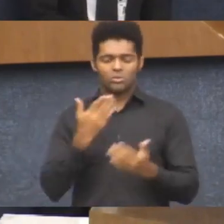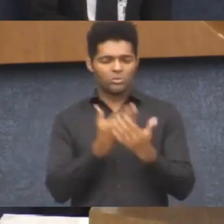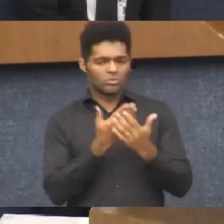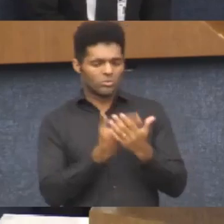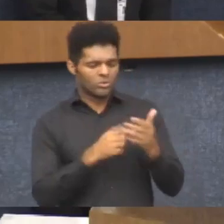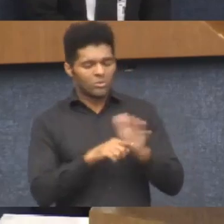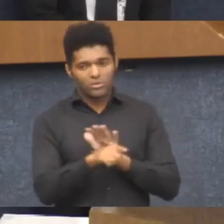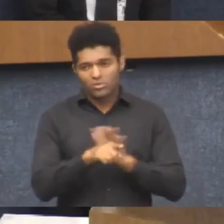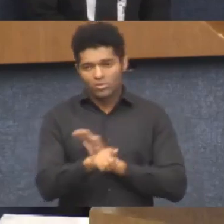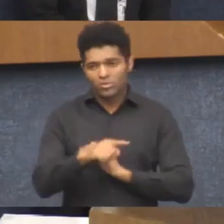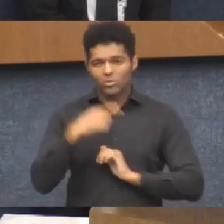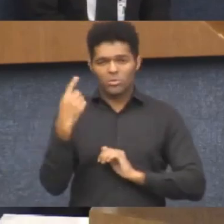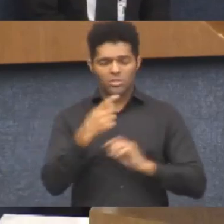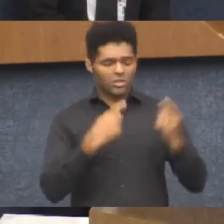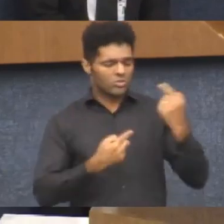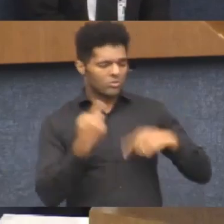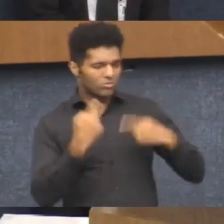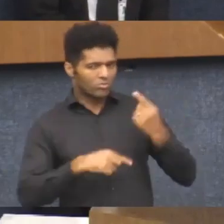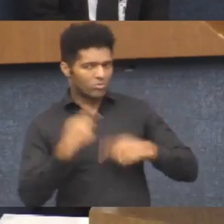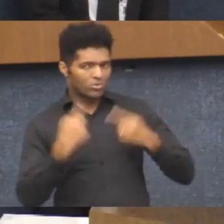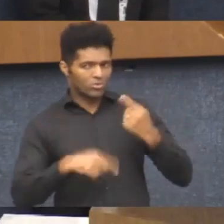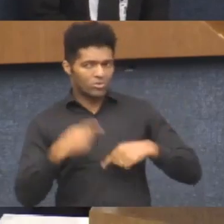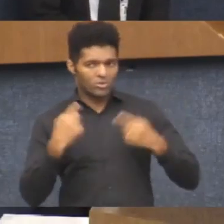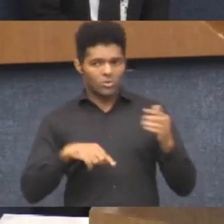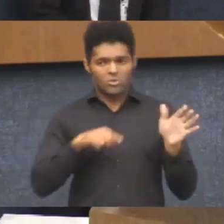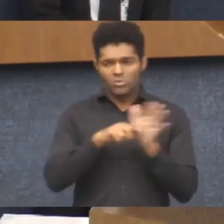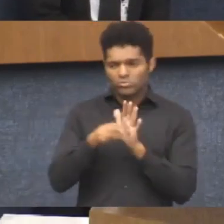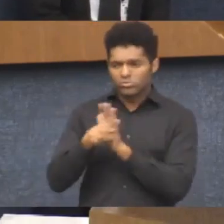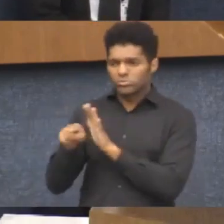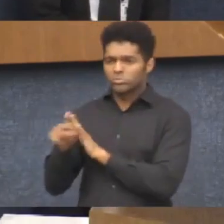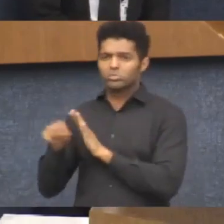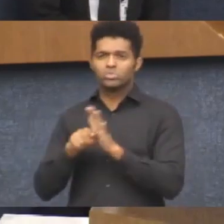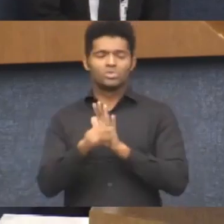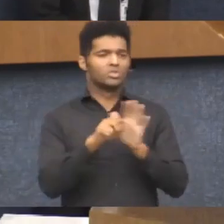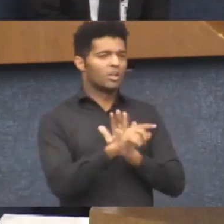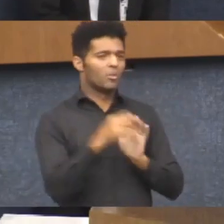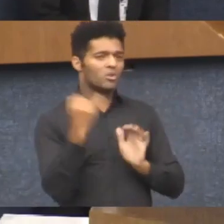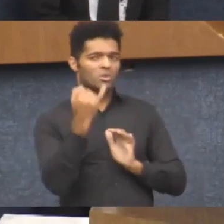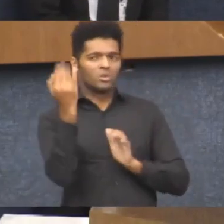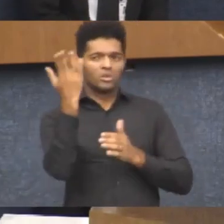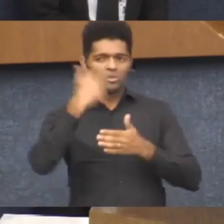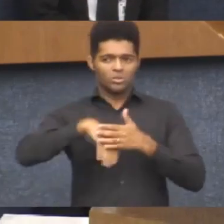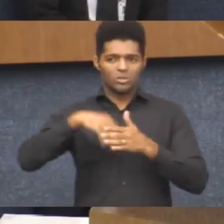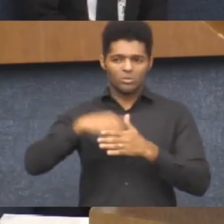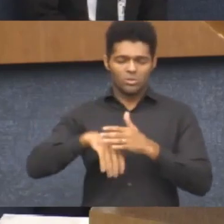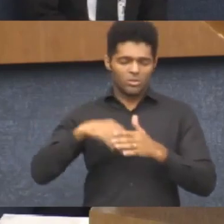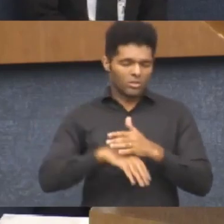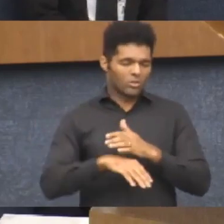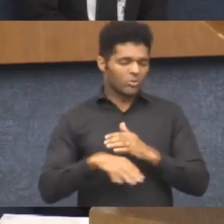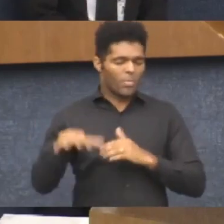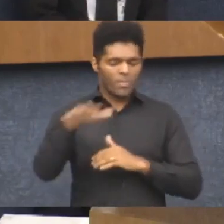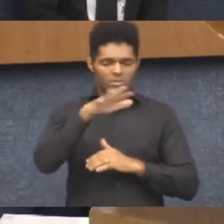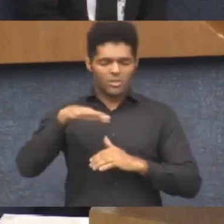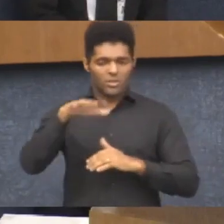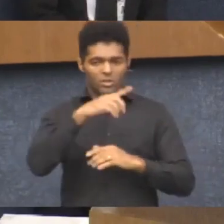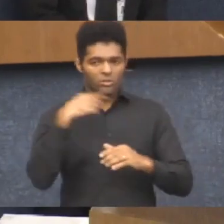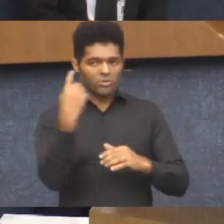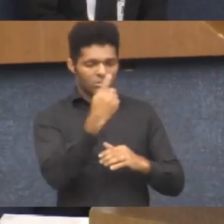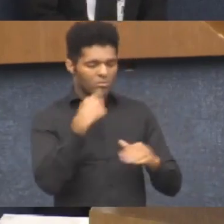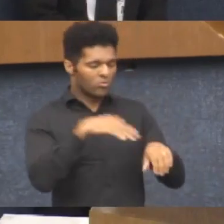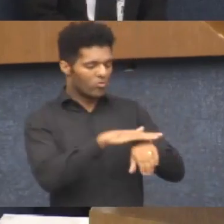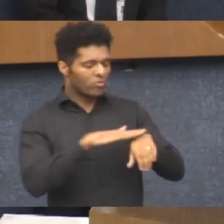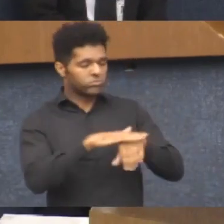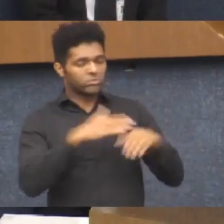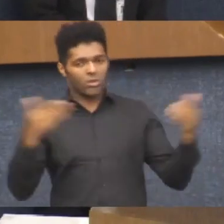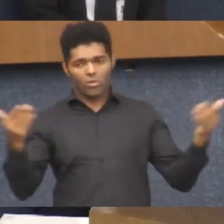podem ser muito importantes, né, Bruno, você representando aqui a MFC dentro dessa plenária, né, para justamente fazer essa